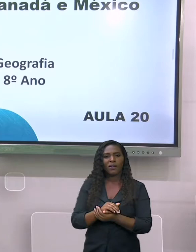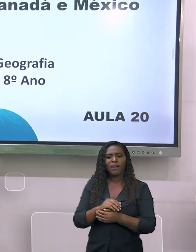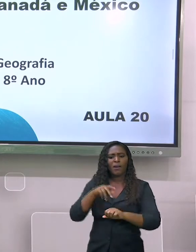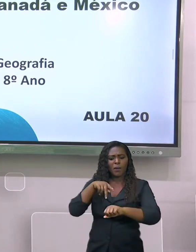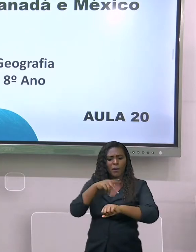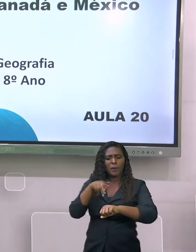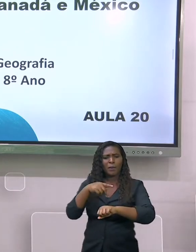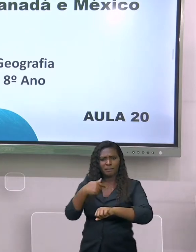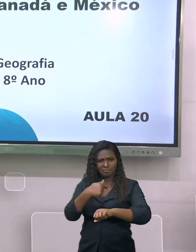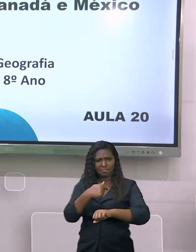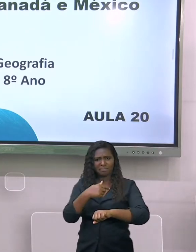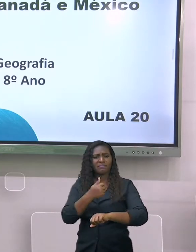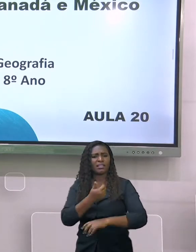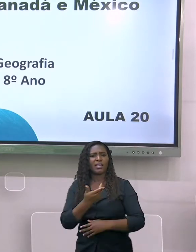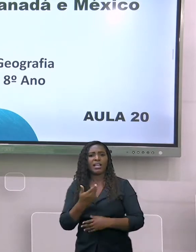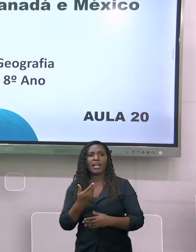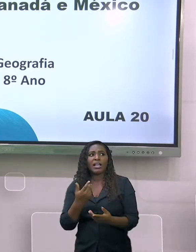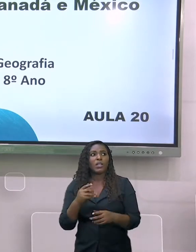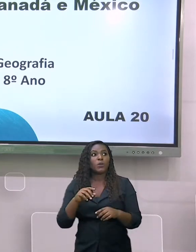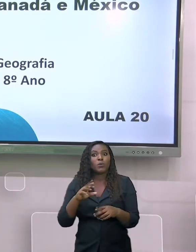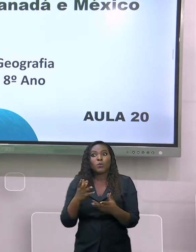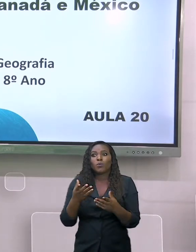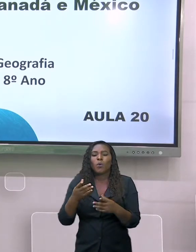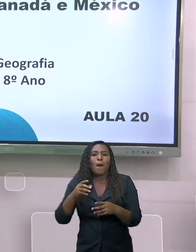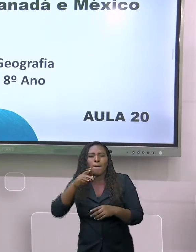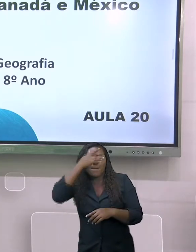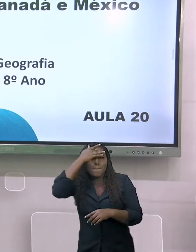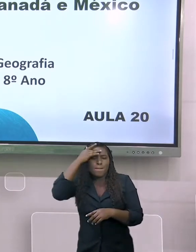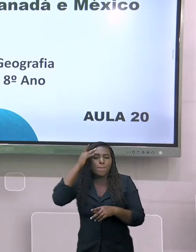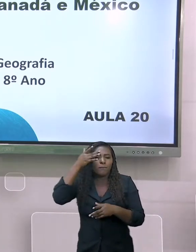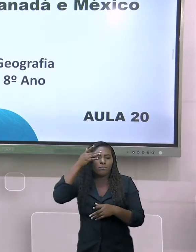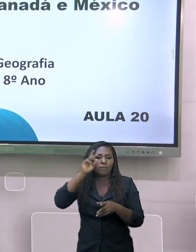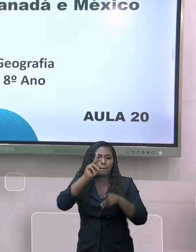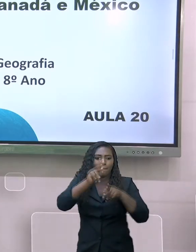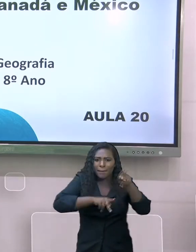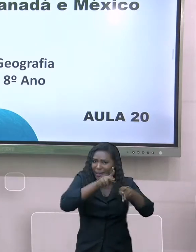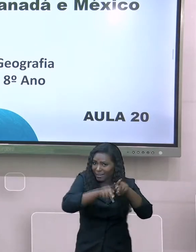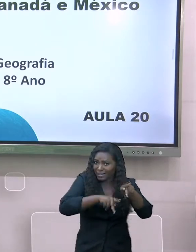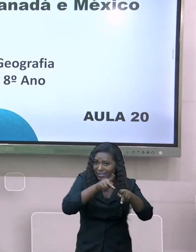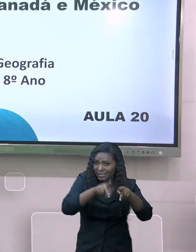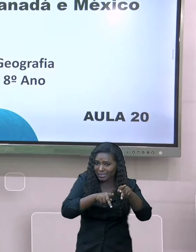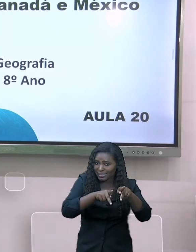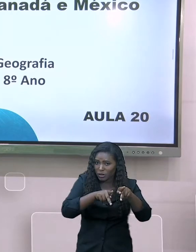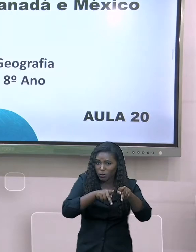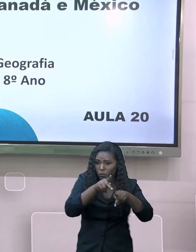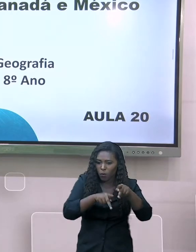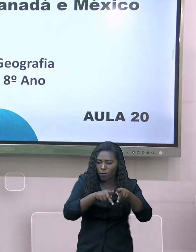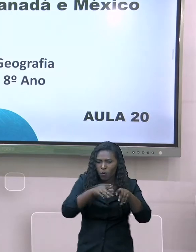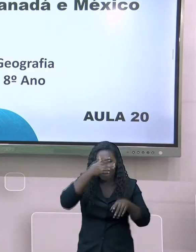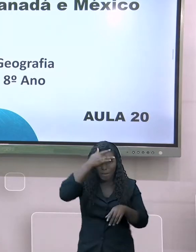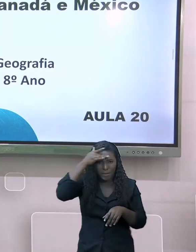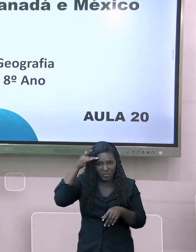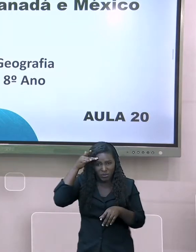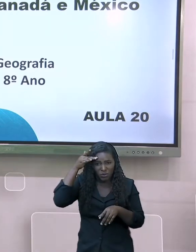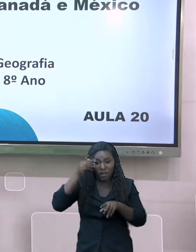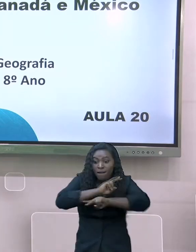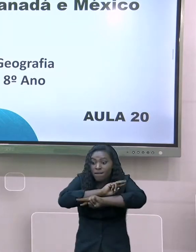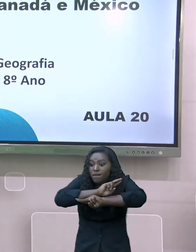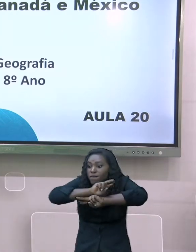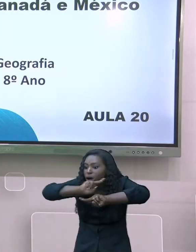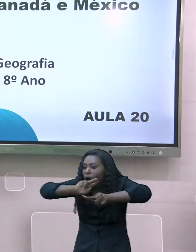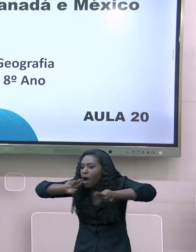país populoso e também não é totalmente